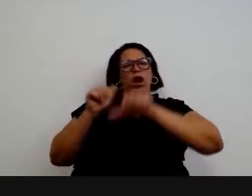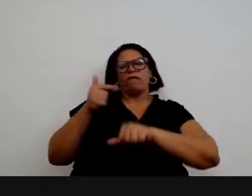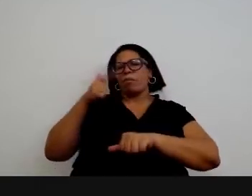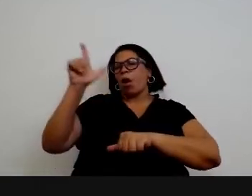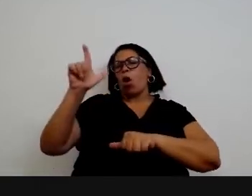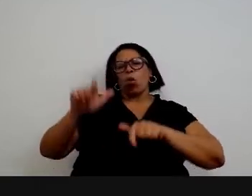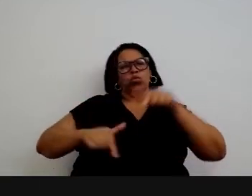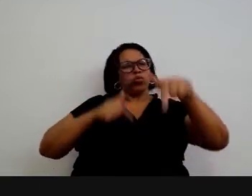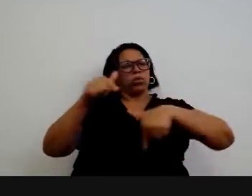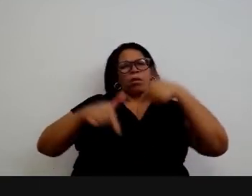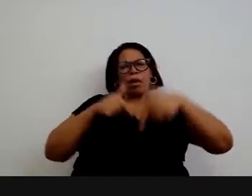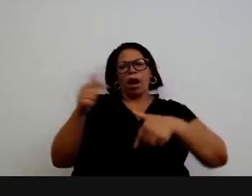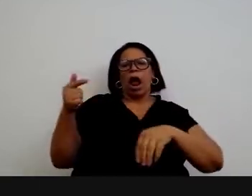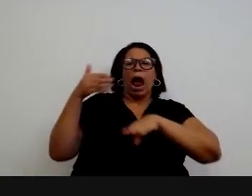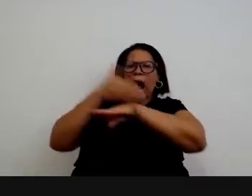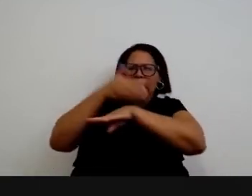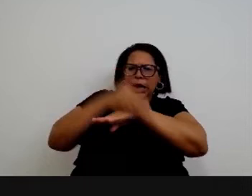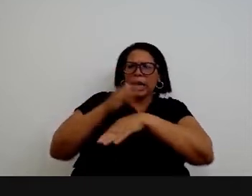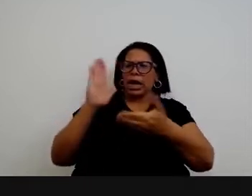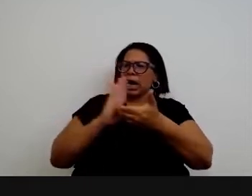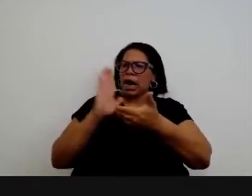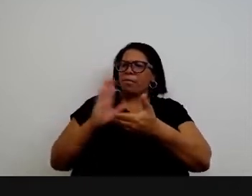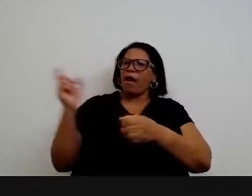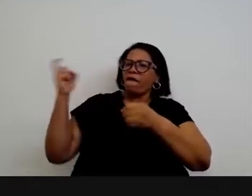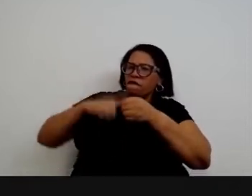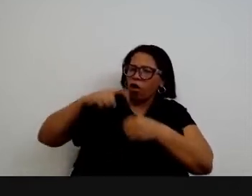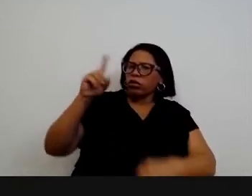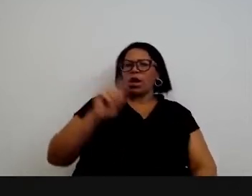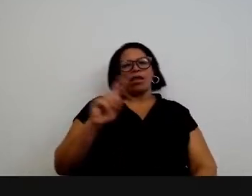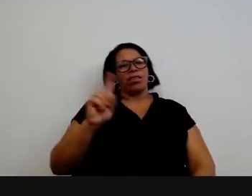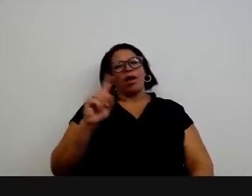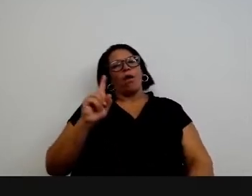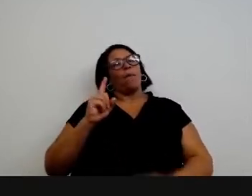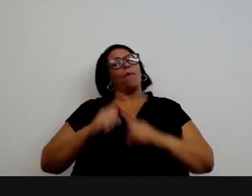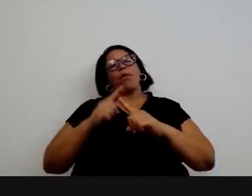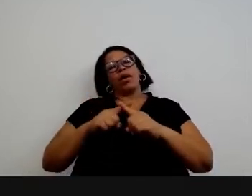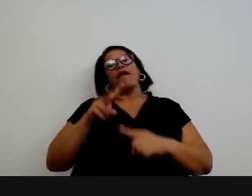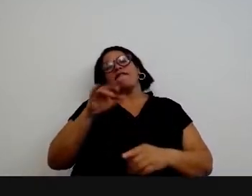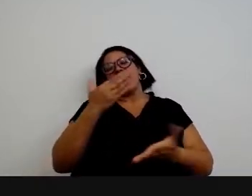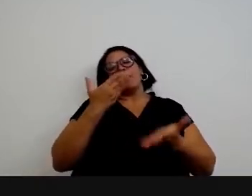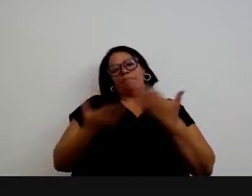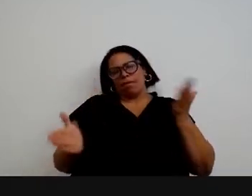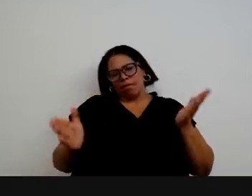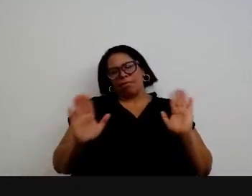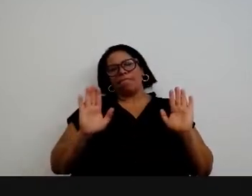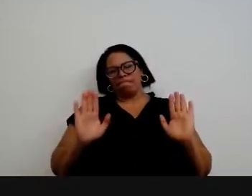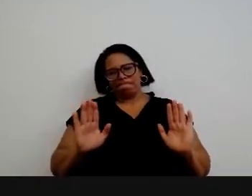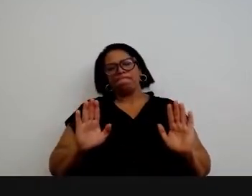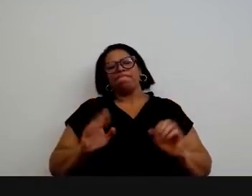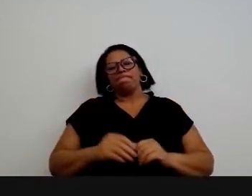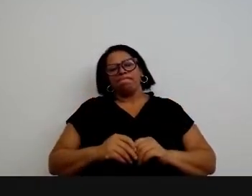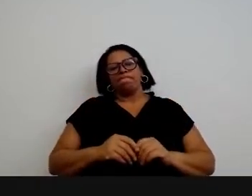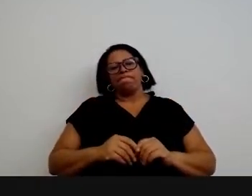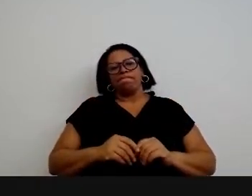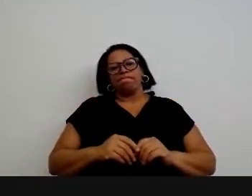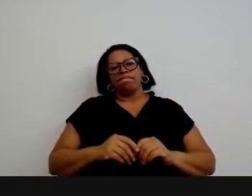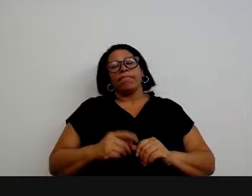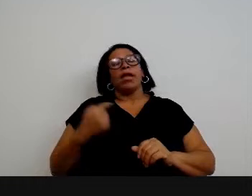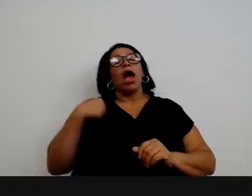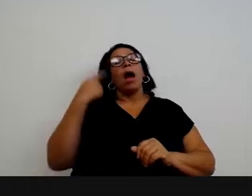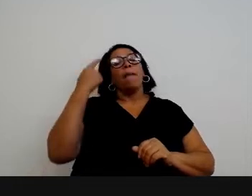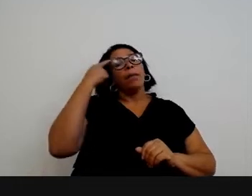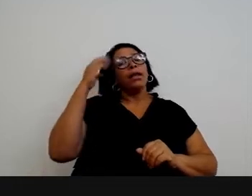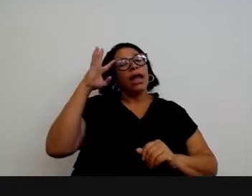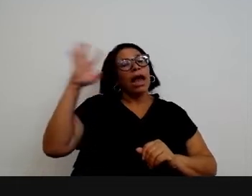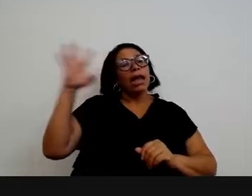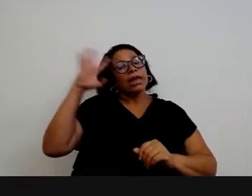seja. Aqui, eles não, para cá, eles não serão contratados pelo voto dos indivíduos. Ponto. Você já imaginou o tamanho de